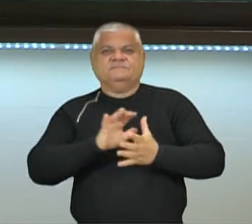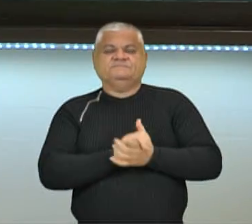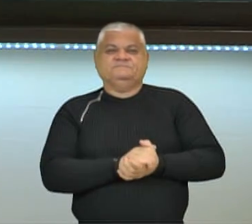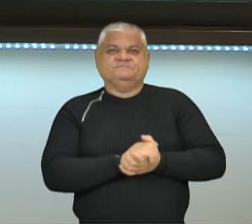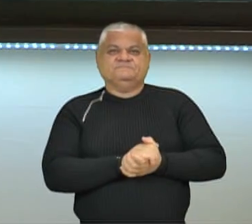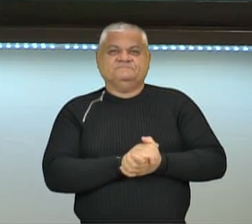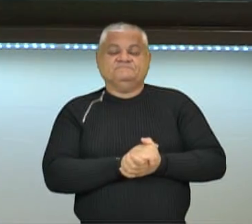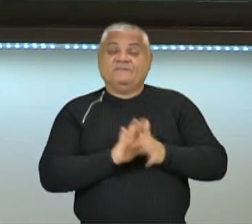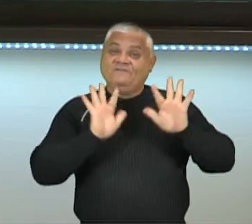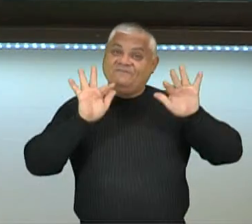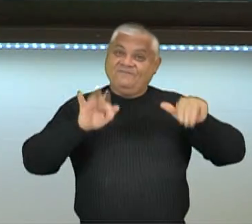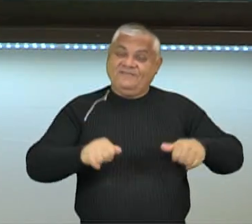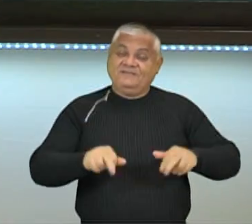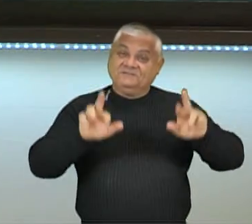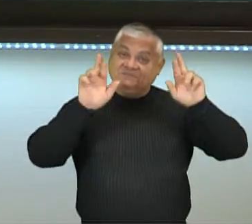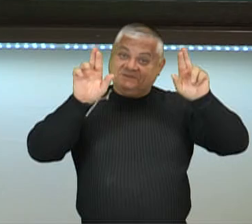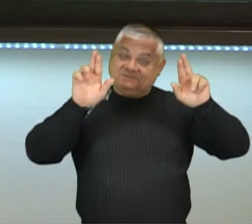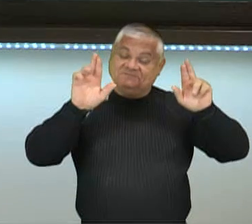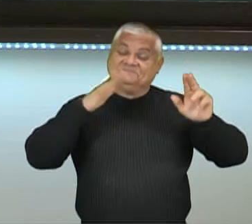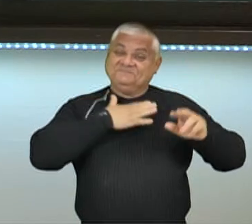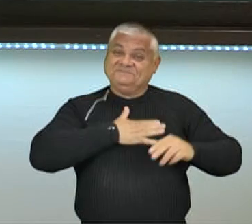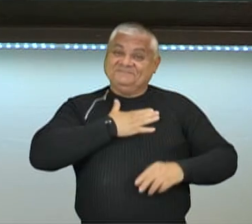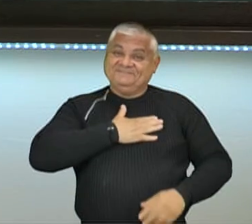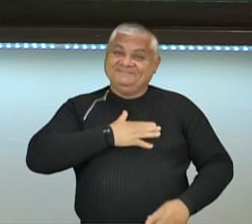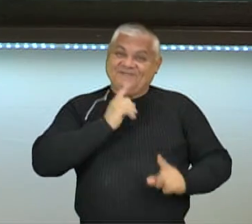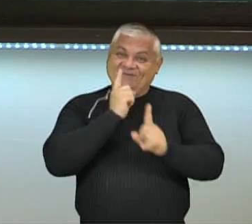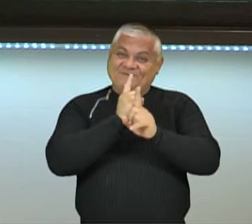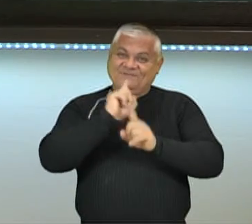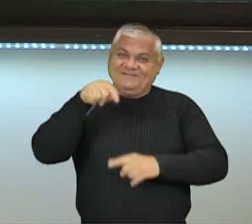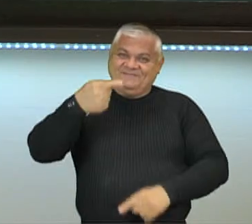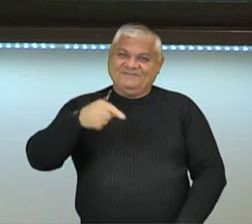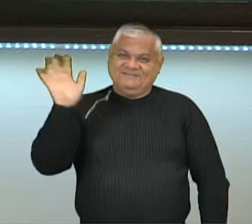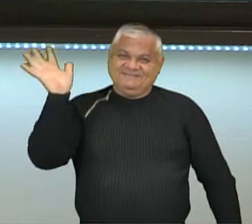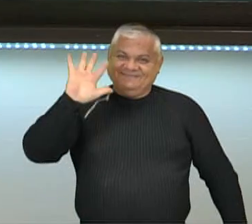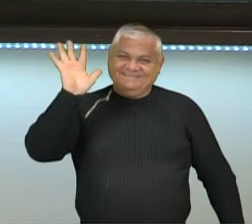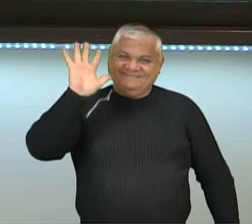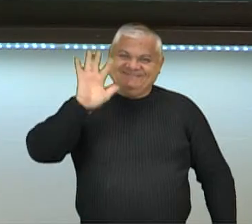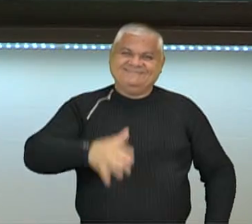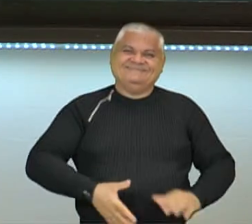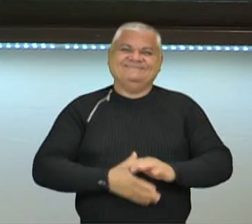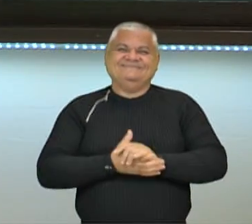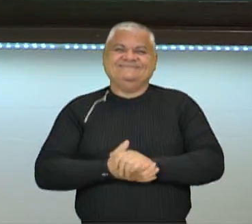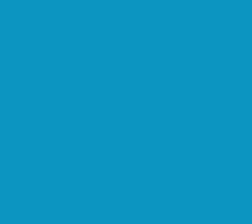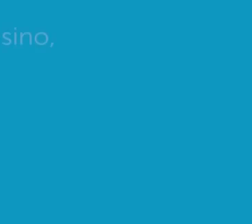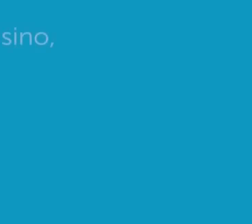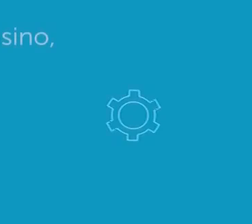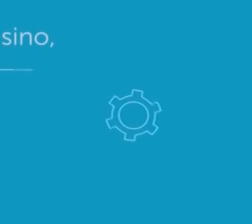Então, pessoal, é isso. Espero que tenham gostado. Vejo vocês em uma próxima aula. Tchau, tchau!